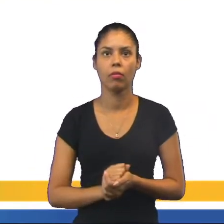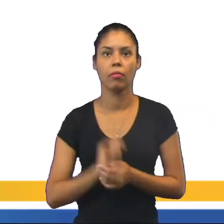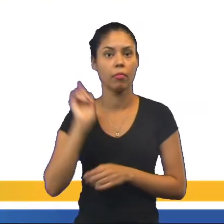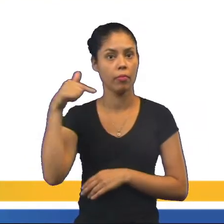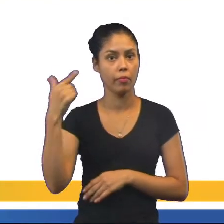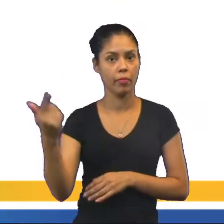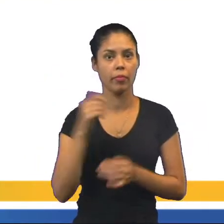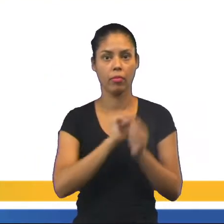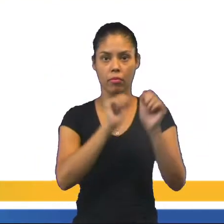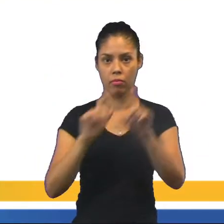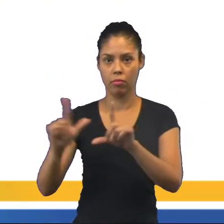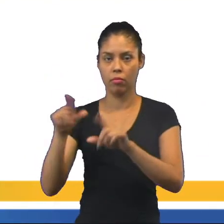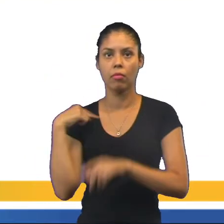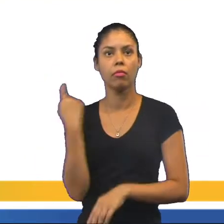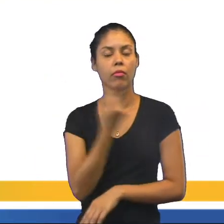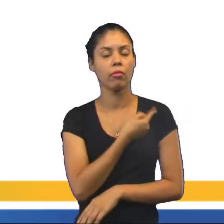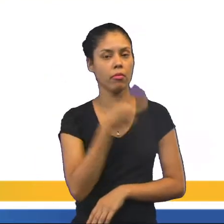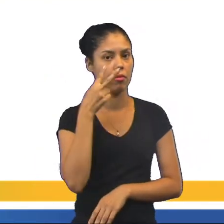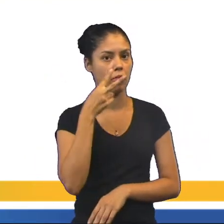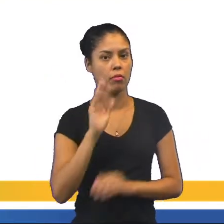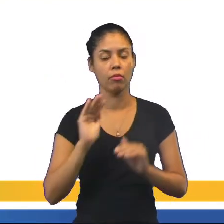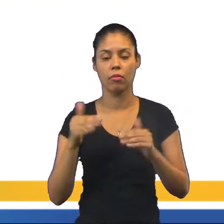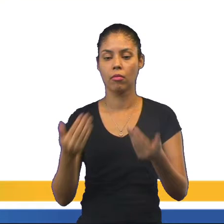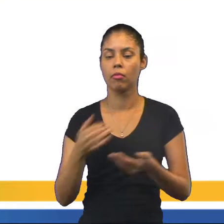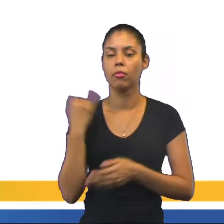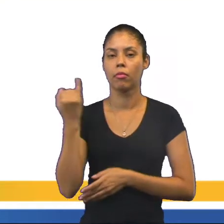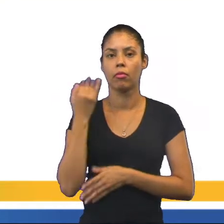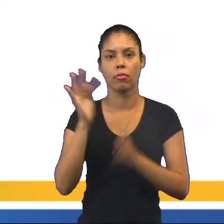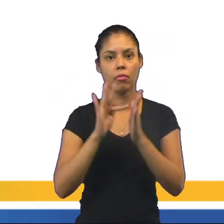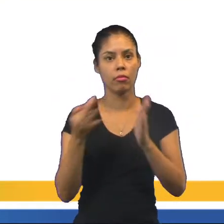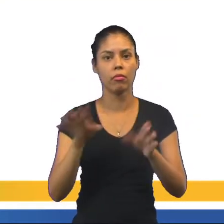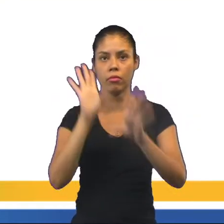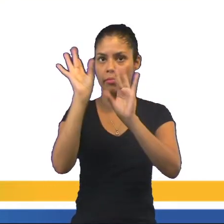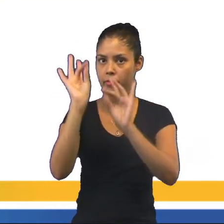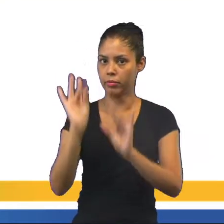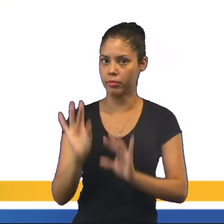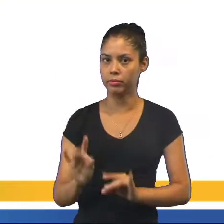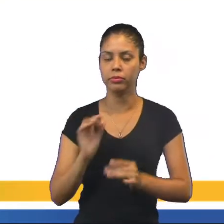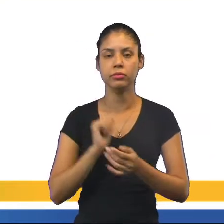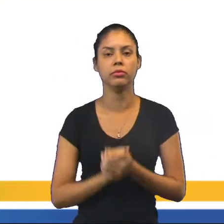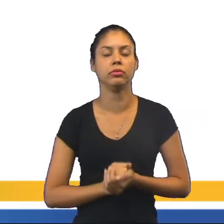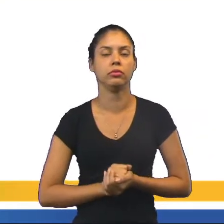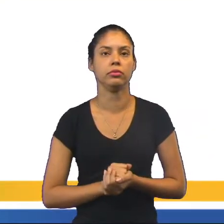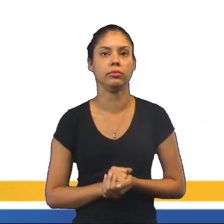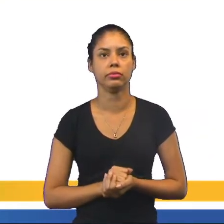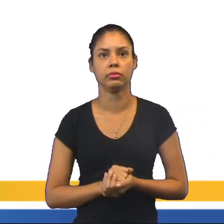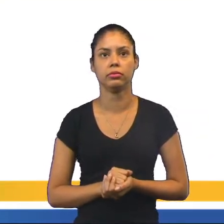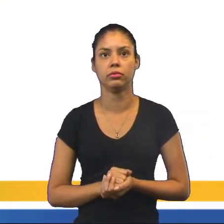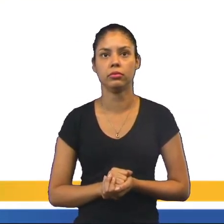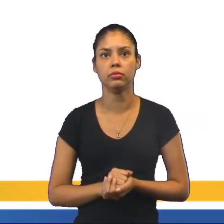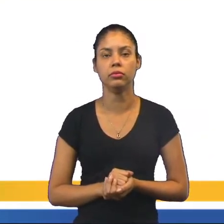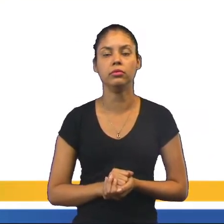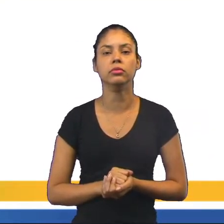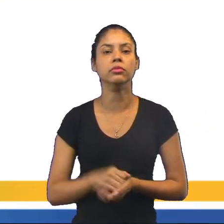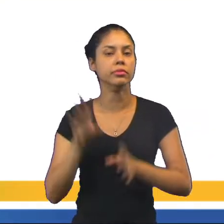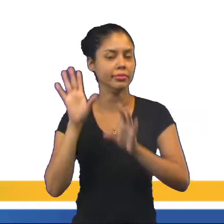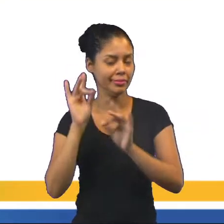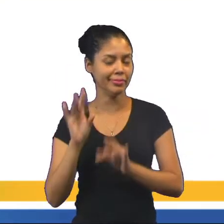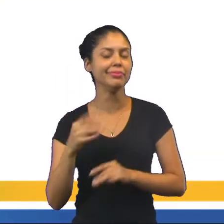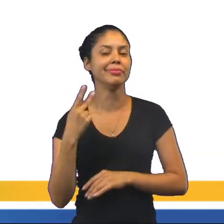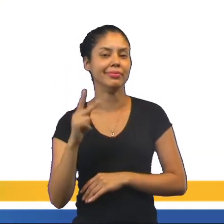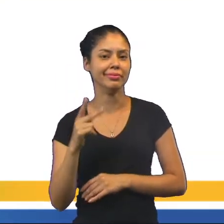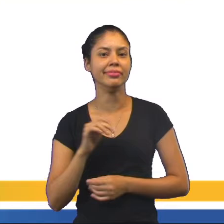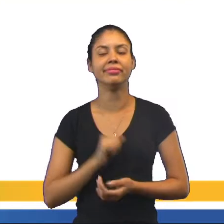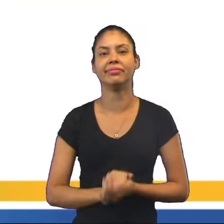Nos próximos slides, a gente vai ver qual que é a função de cada uma desses componentes, de cada um